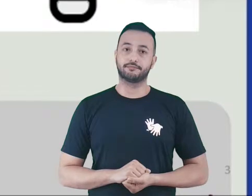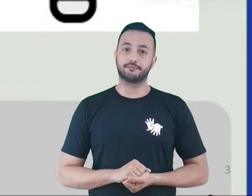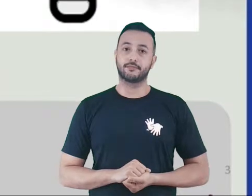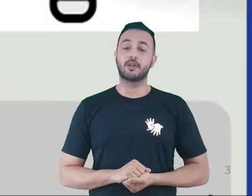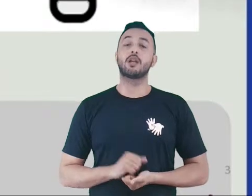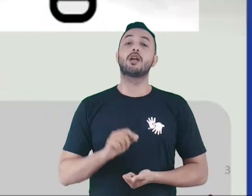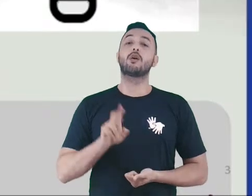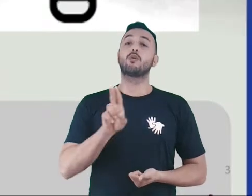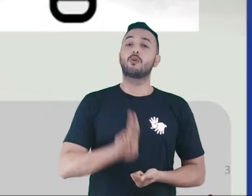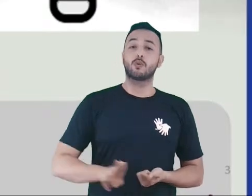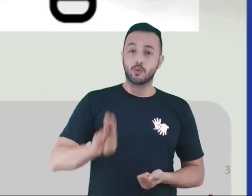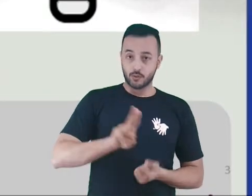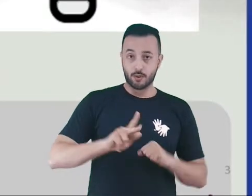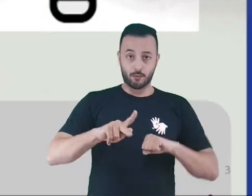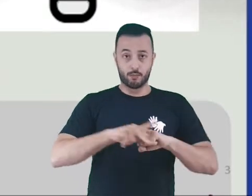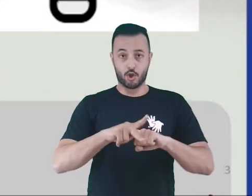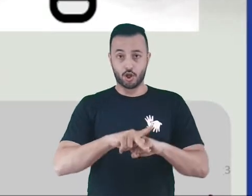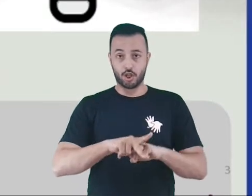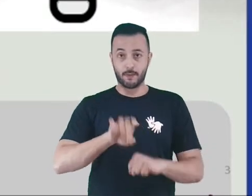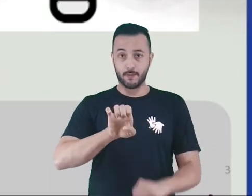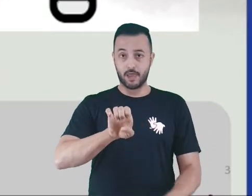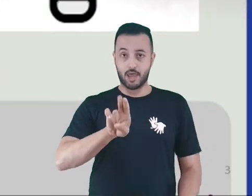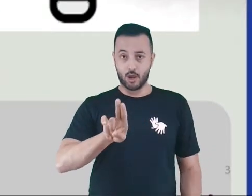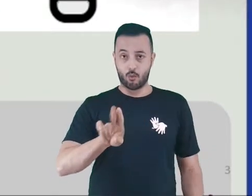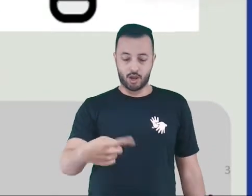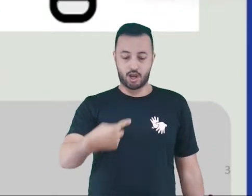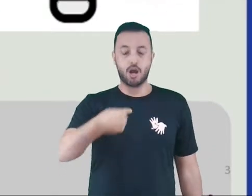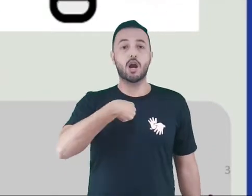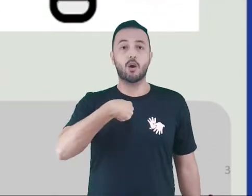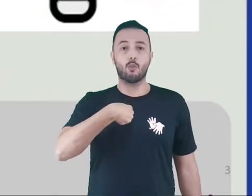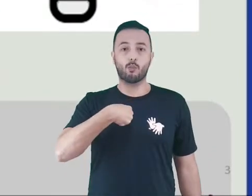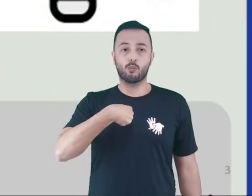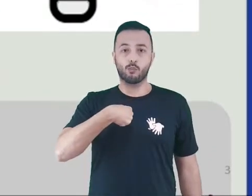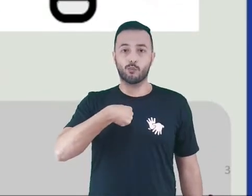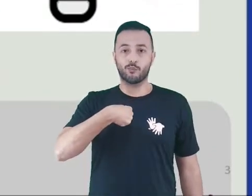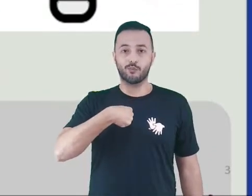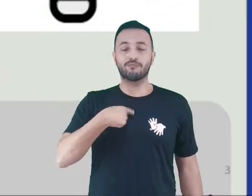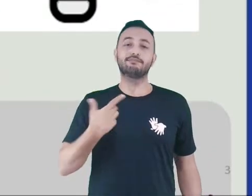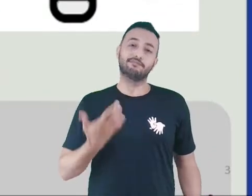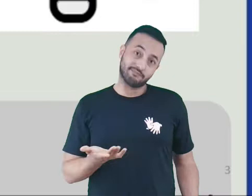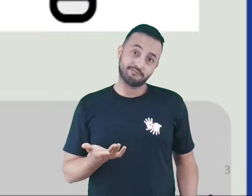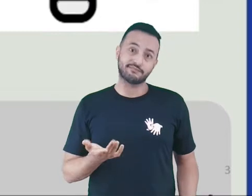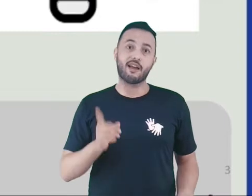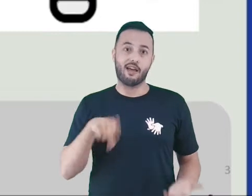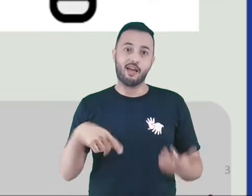Só uso o pronome eu para utilizar, para